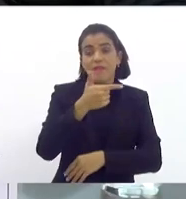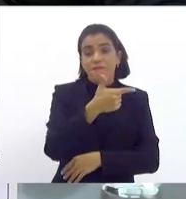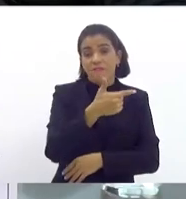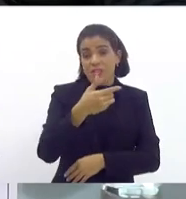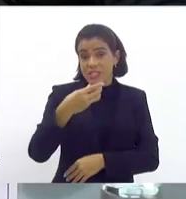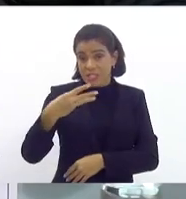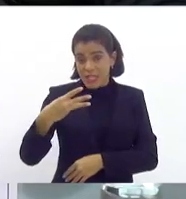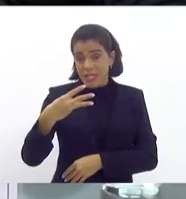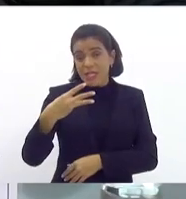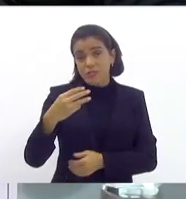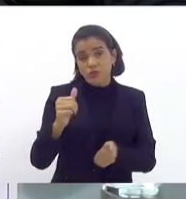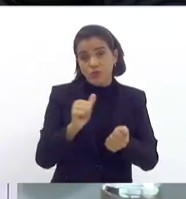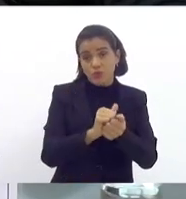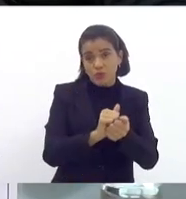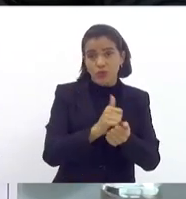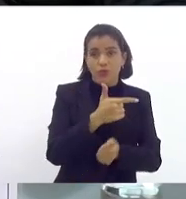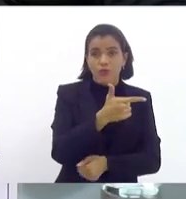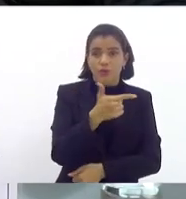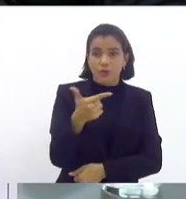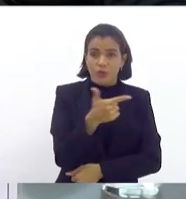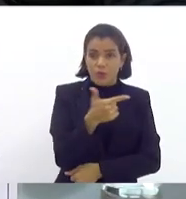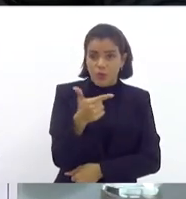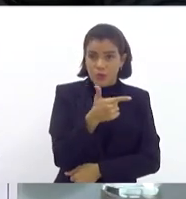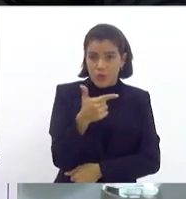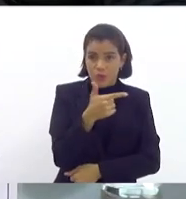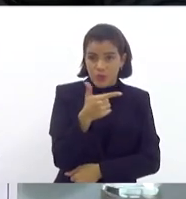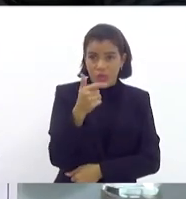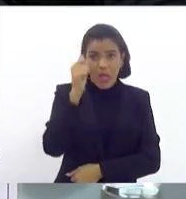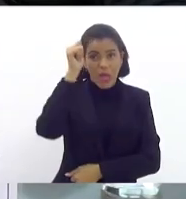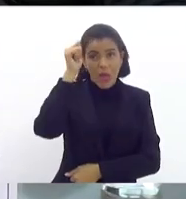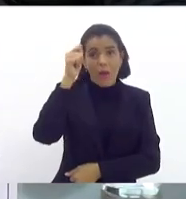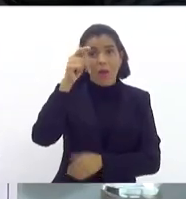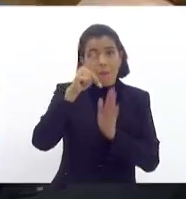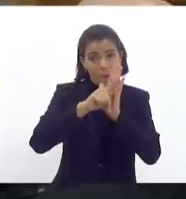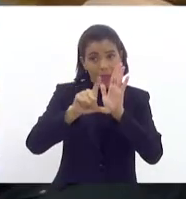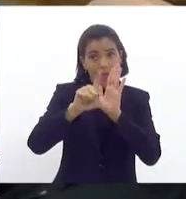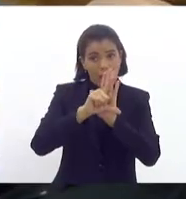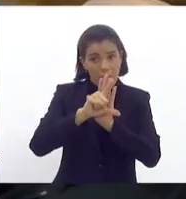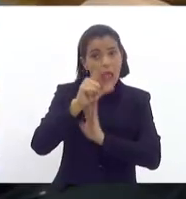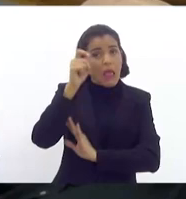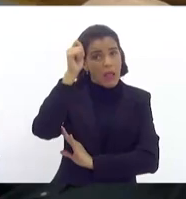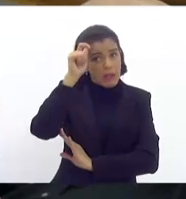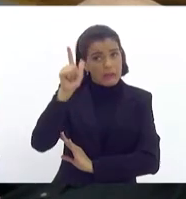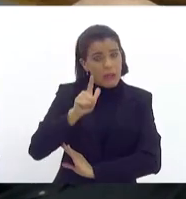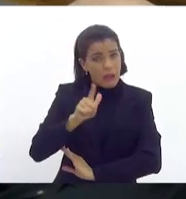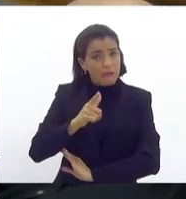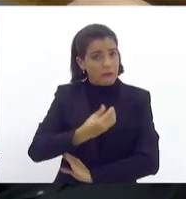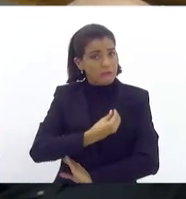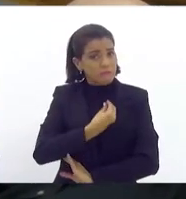ao de 22, que é da Alana. Para saber se o PL da deputada Alana está desarquivado. Tá.